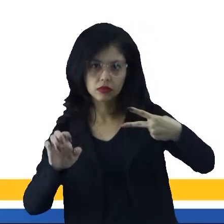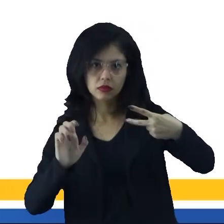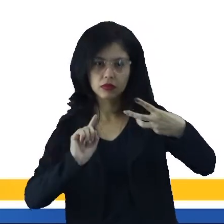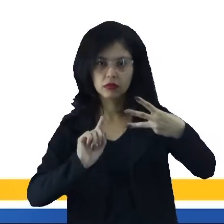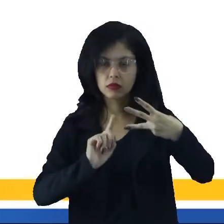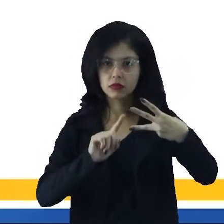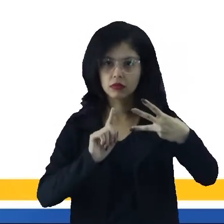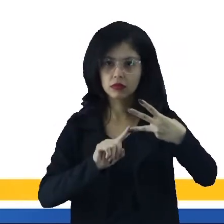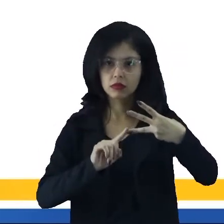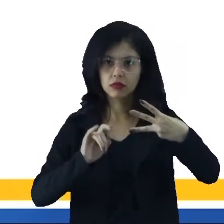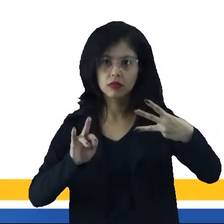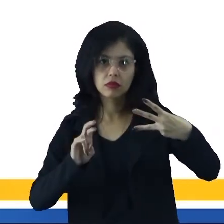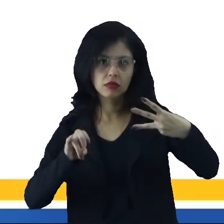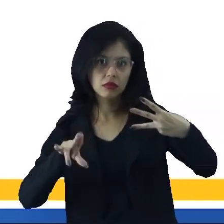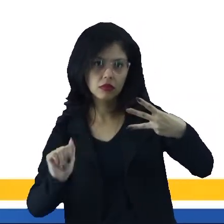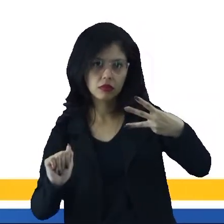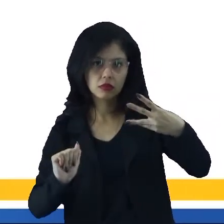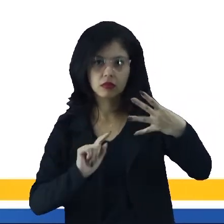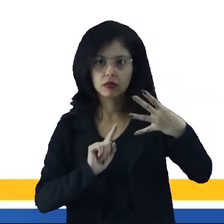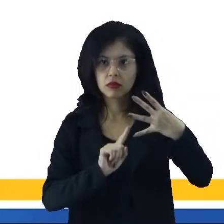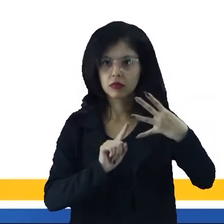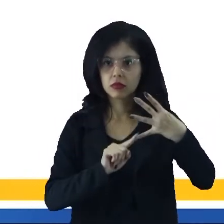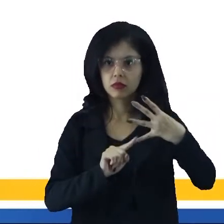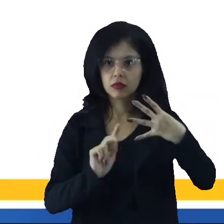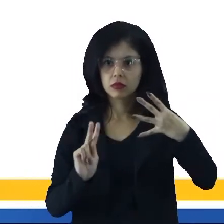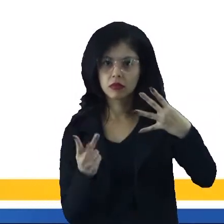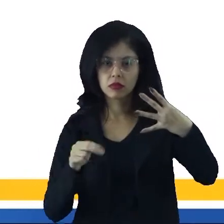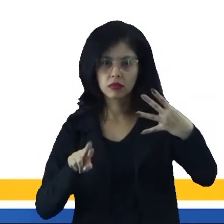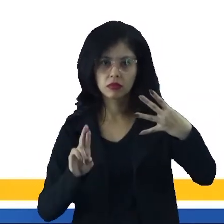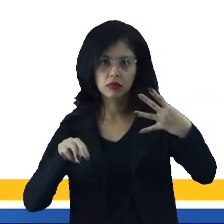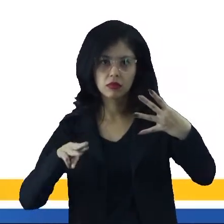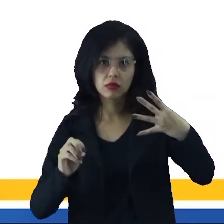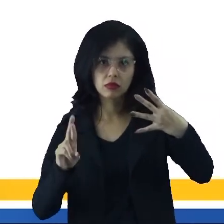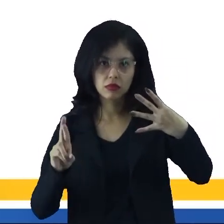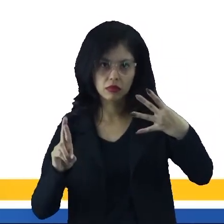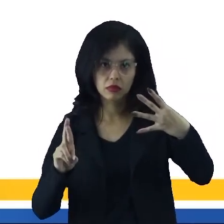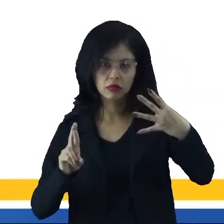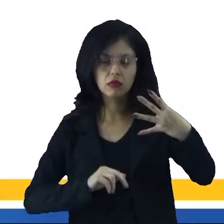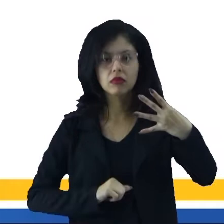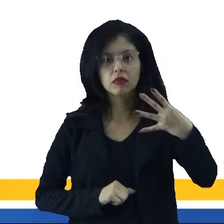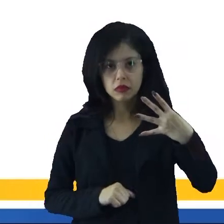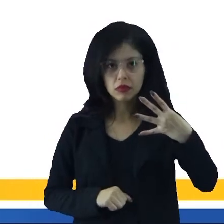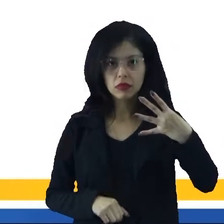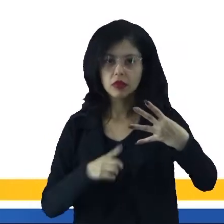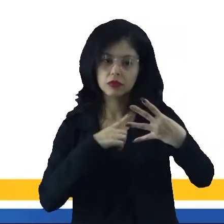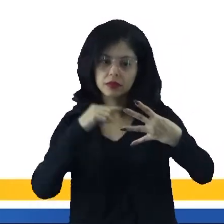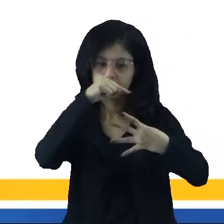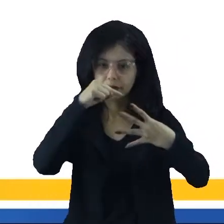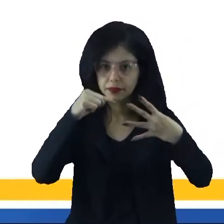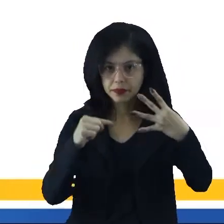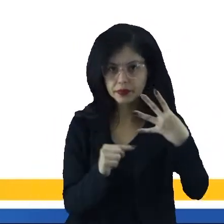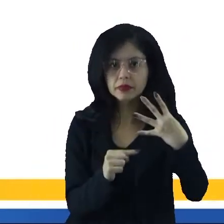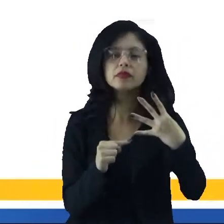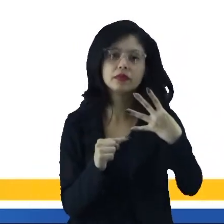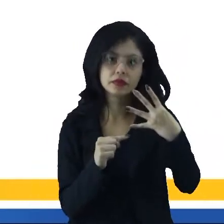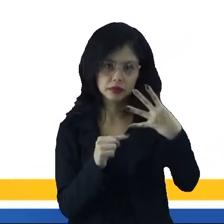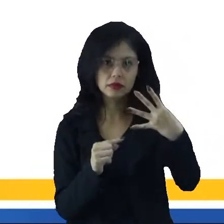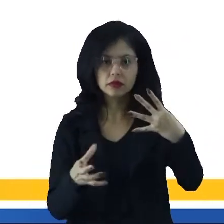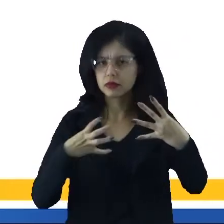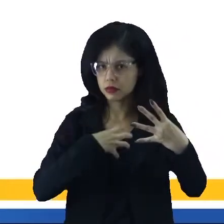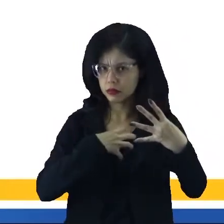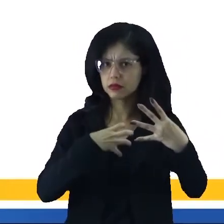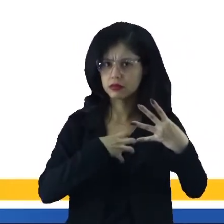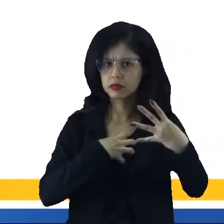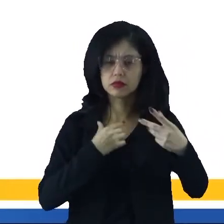ambiguidade, uma ironia e também eu posso encontrar humor. Então, esses 4 efeitos de sentido a gente